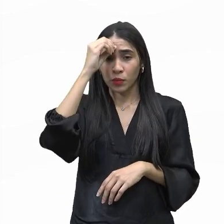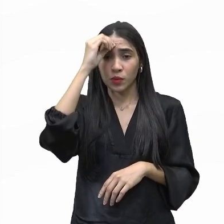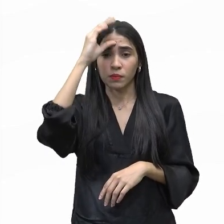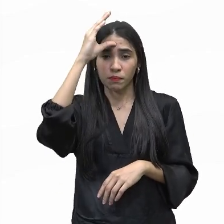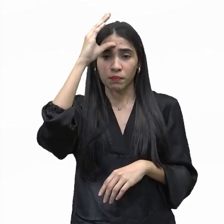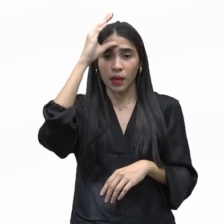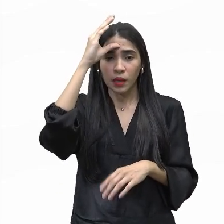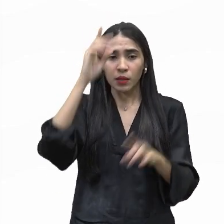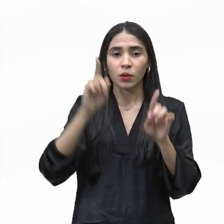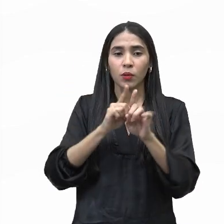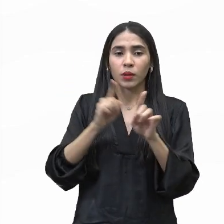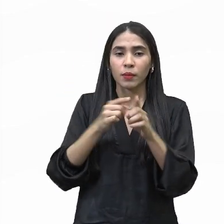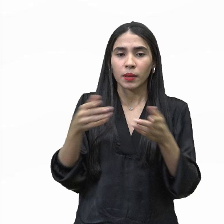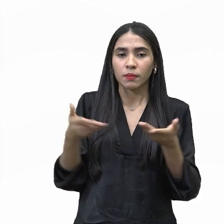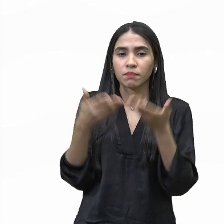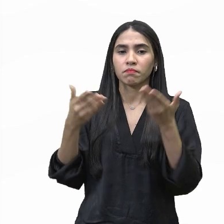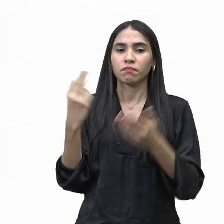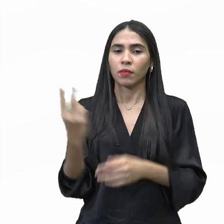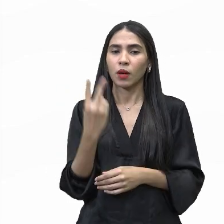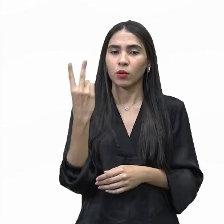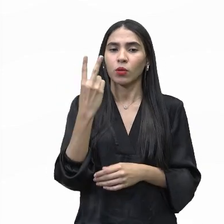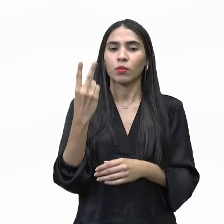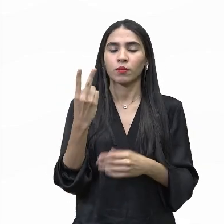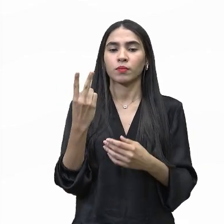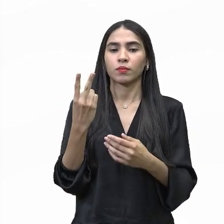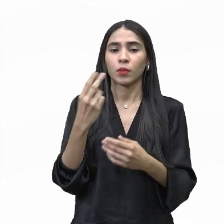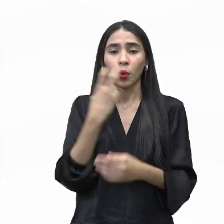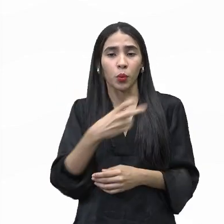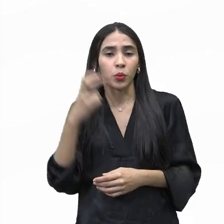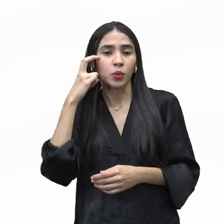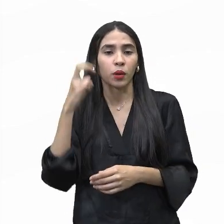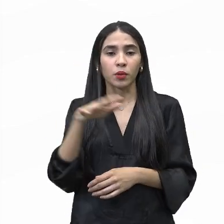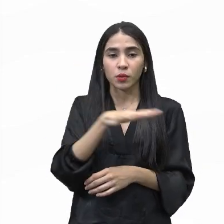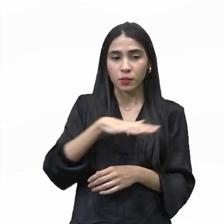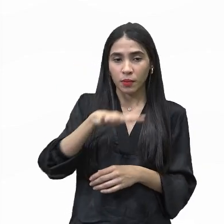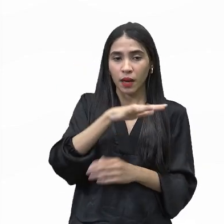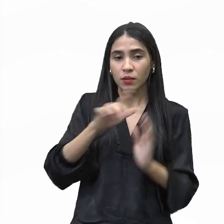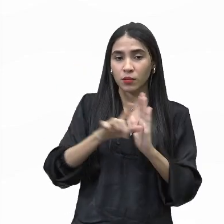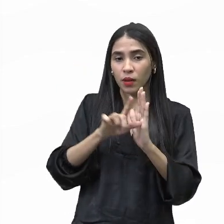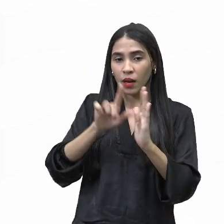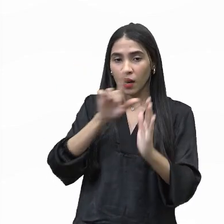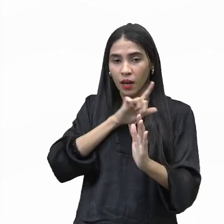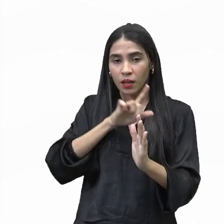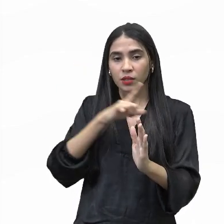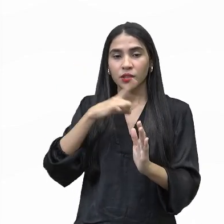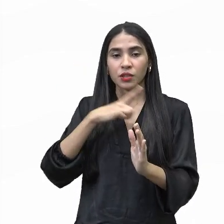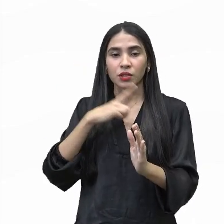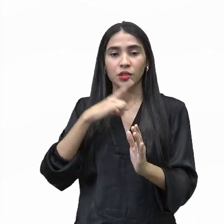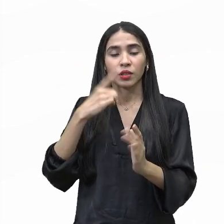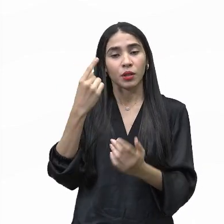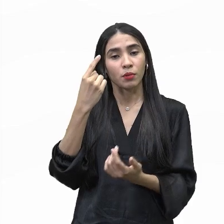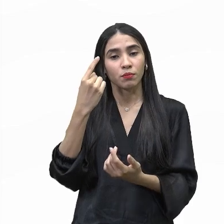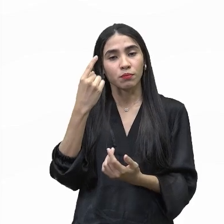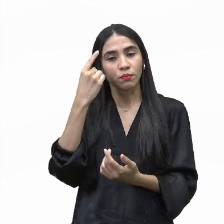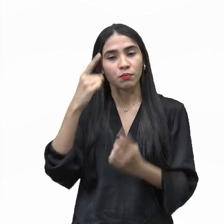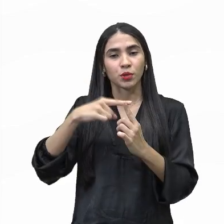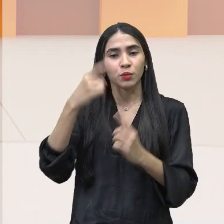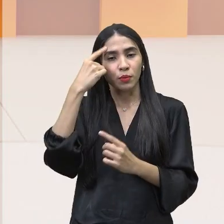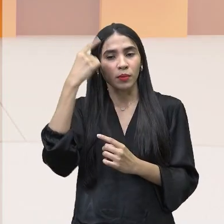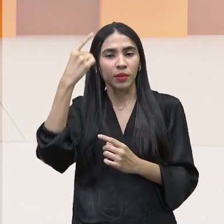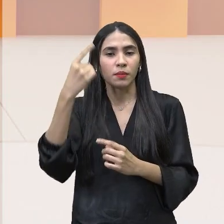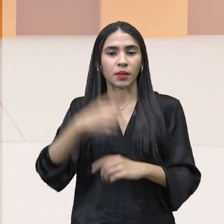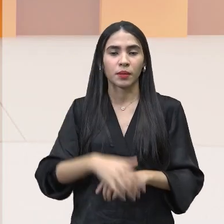e imprime valor estético e cultural a um espaço antes ocupado pela lógica do